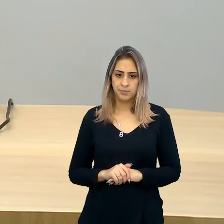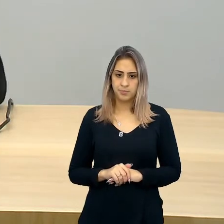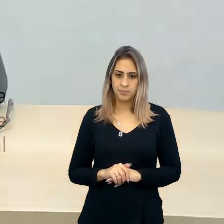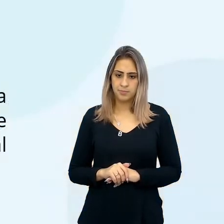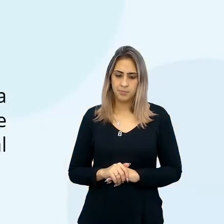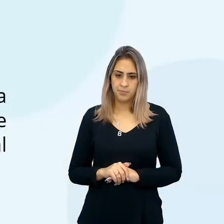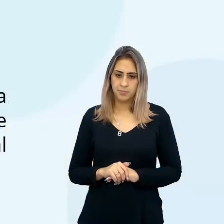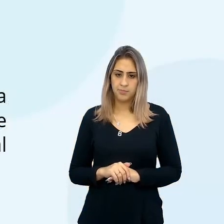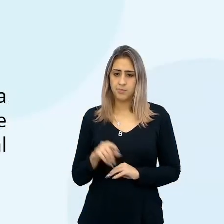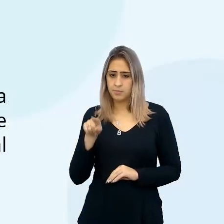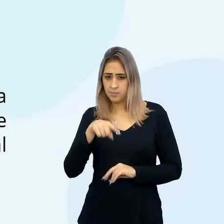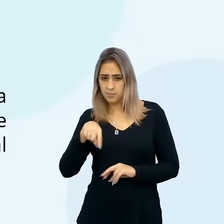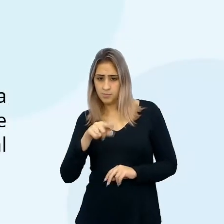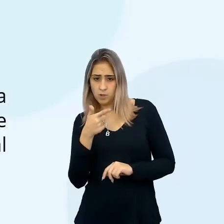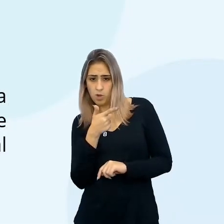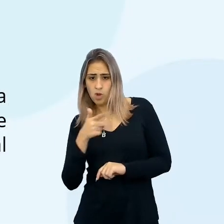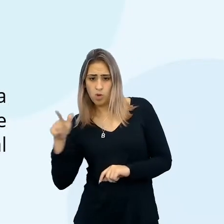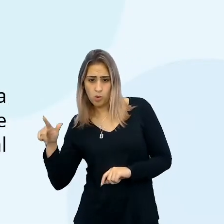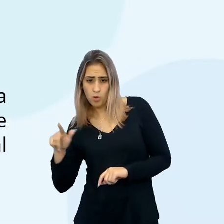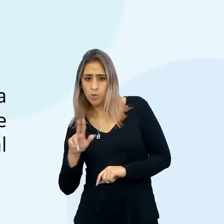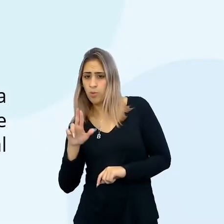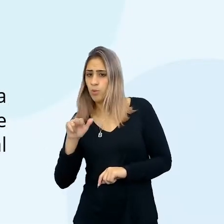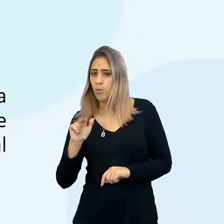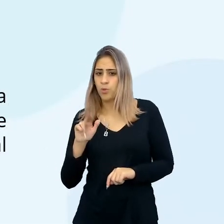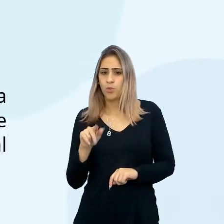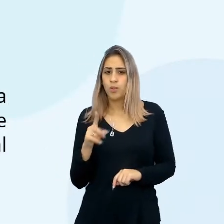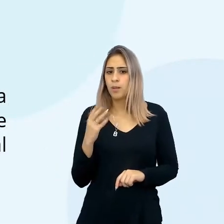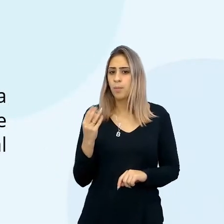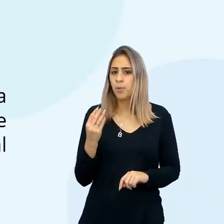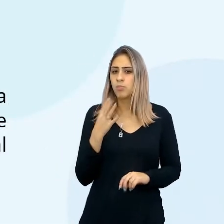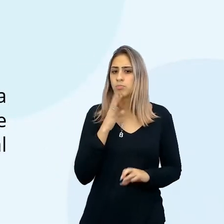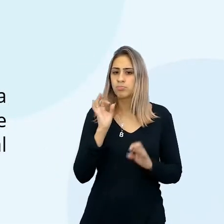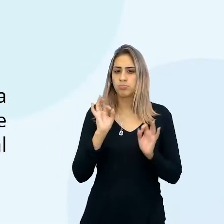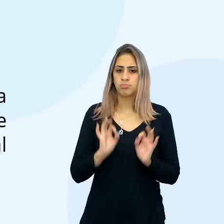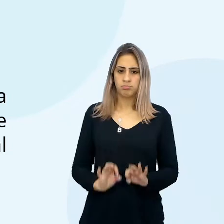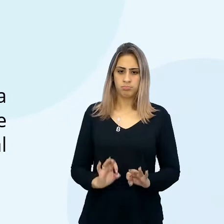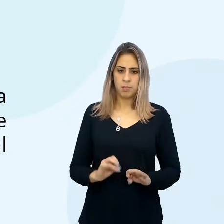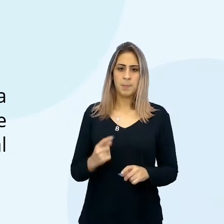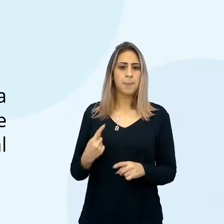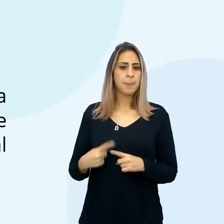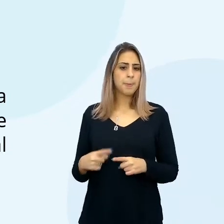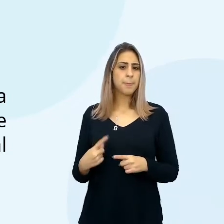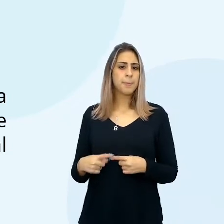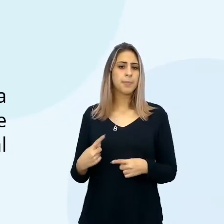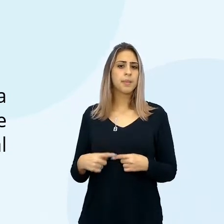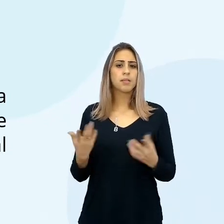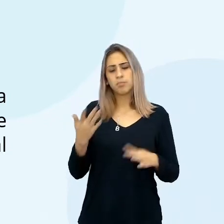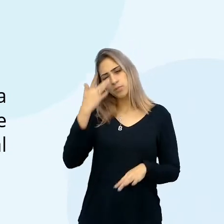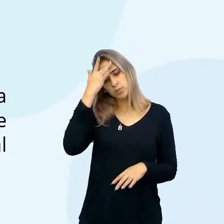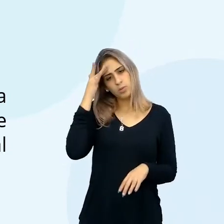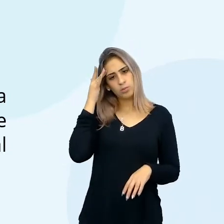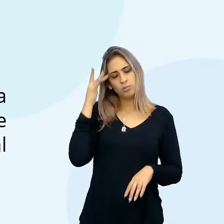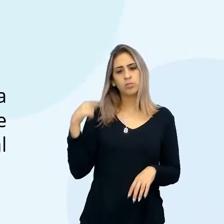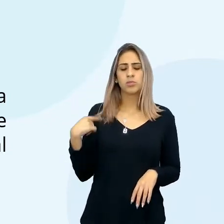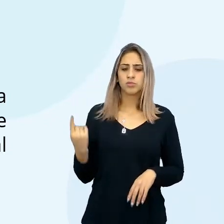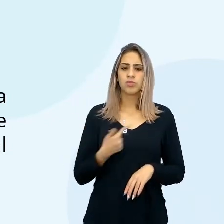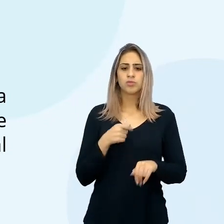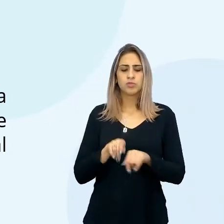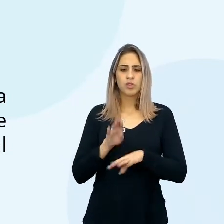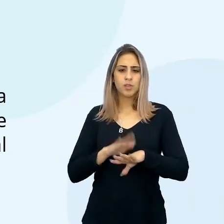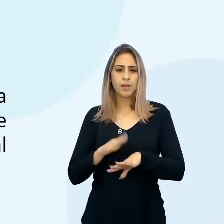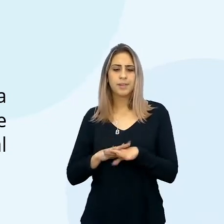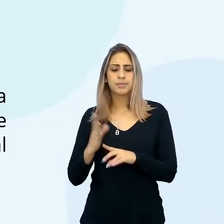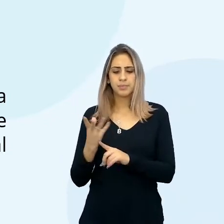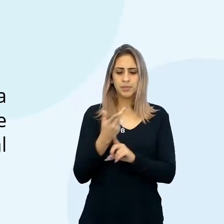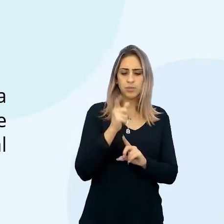E esse outro nunca é muito bem definido. Porque, pessoal, quando a gente faz